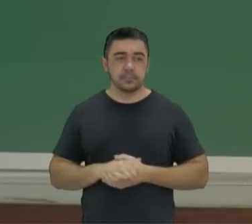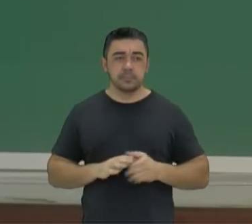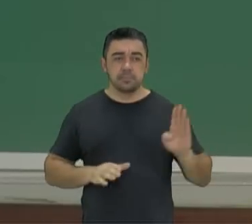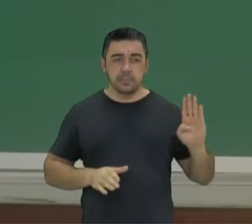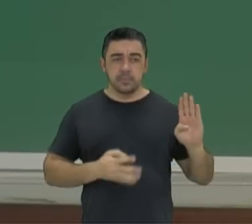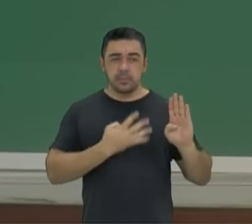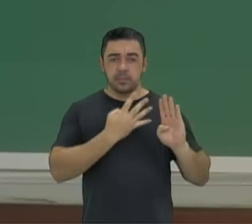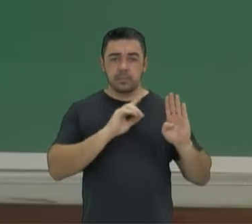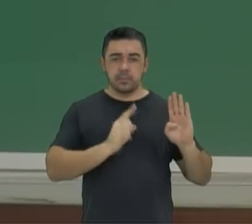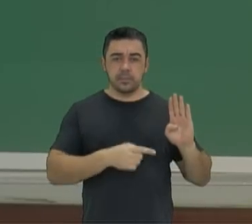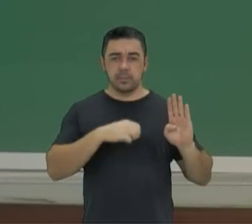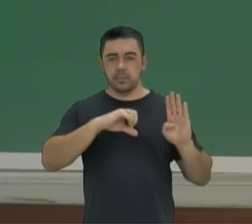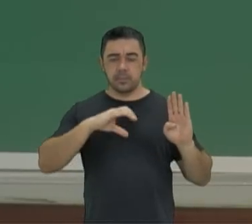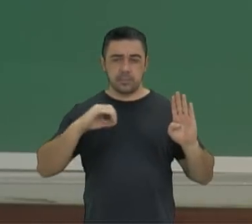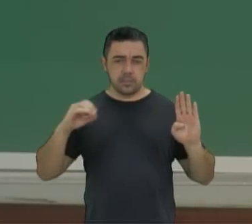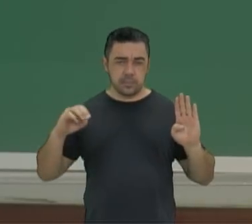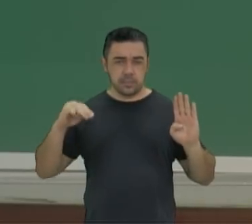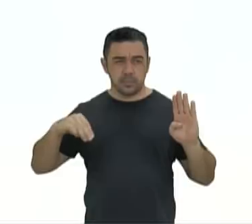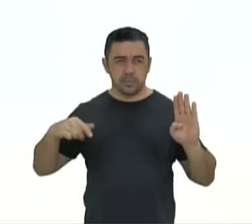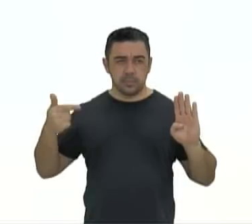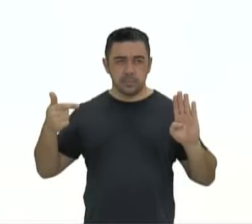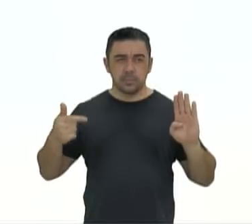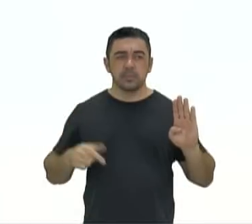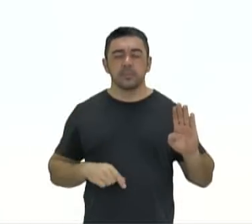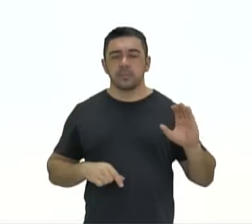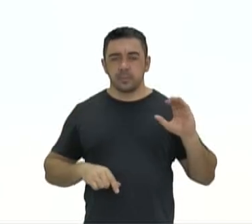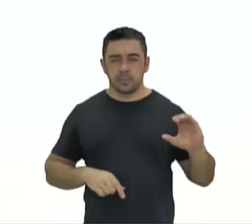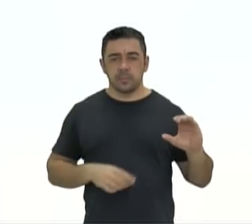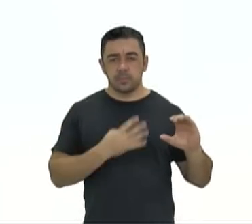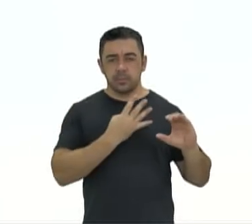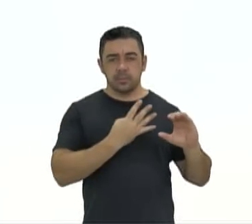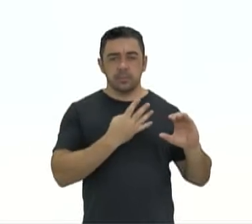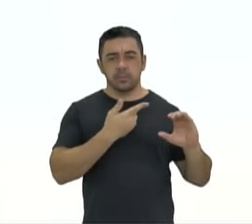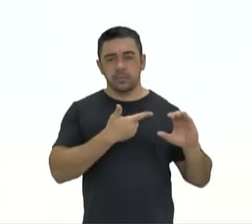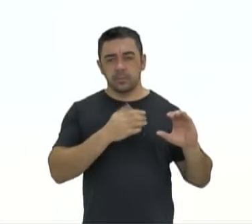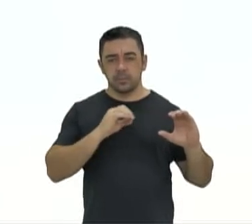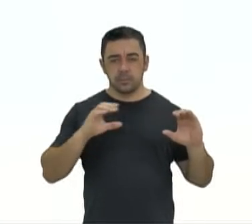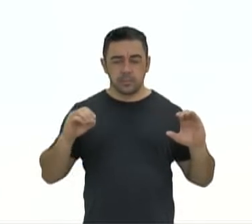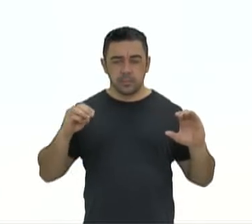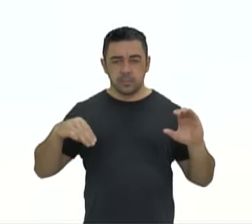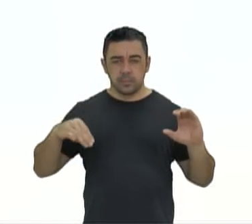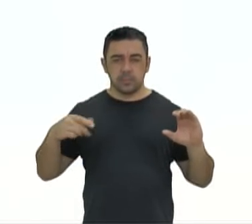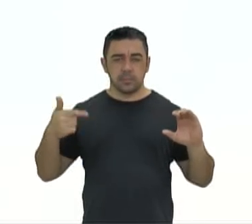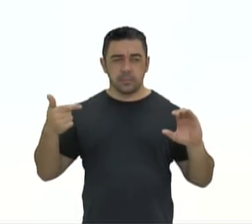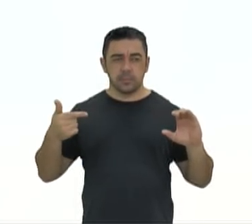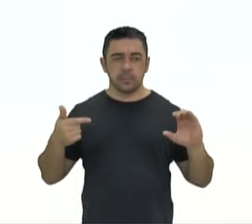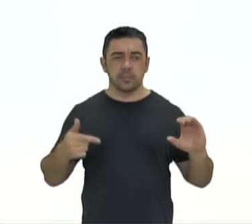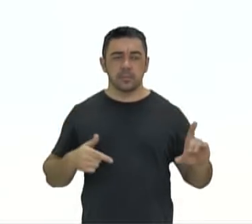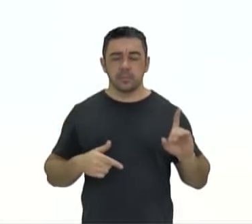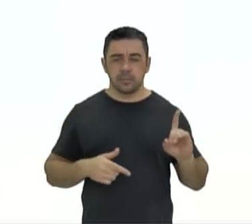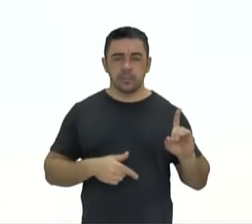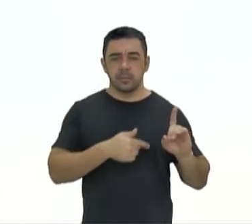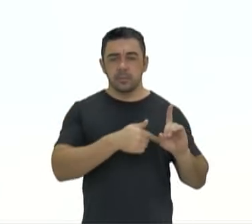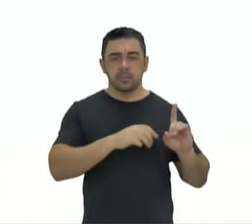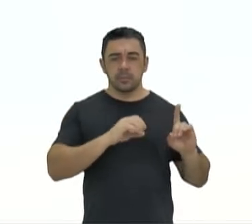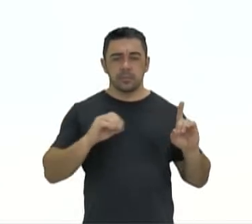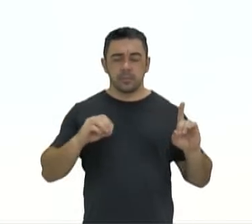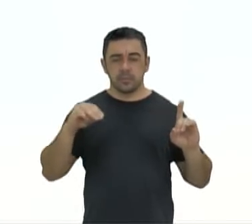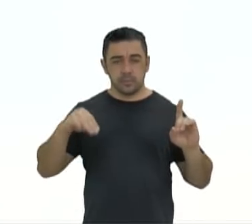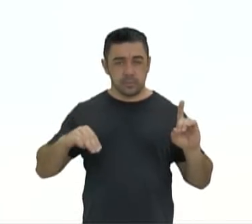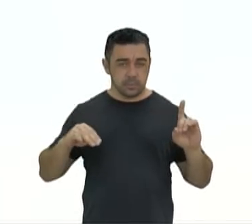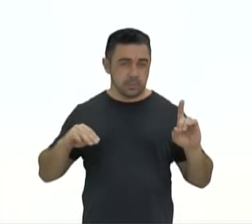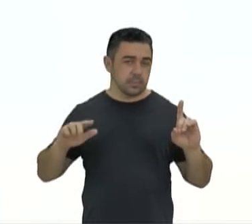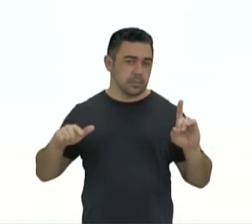B, 4.900 metros quadrados, letra C, 4.200 metros quadrados ou a letra D, 700